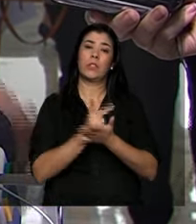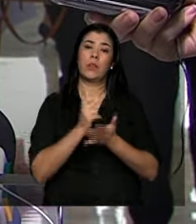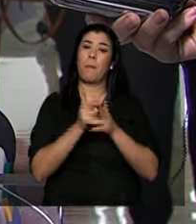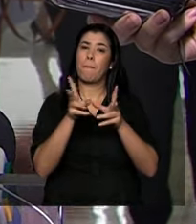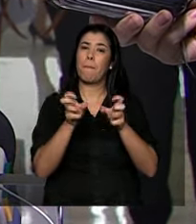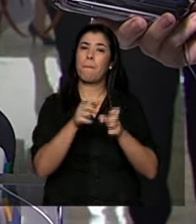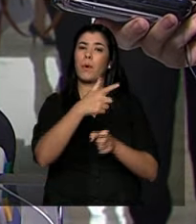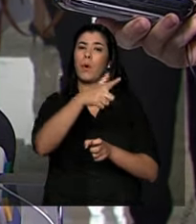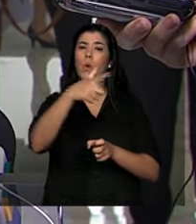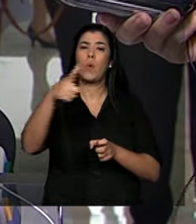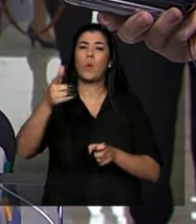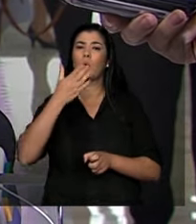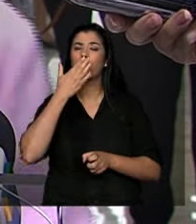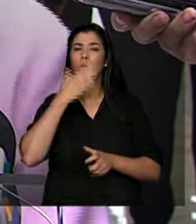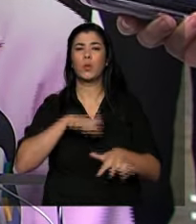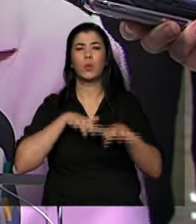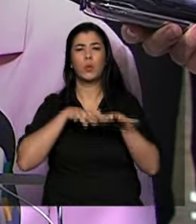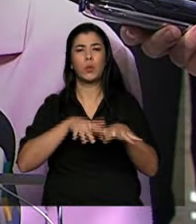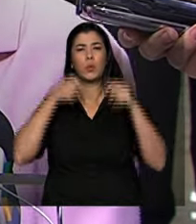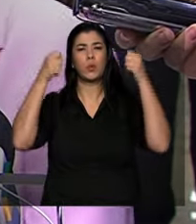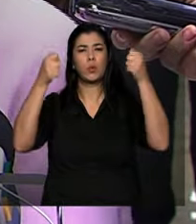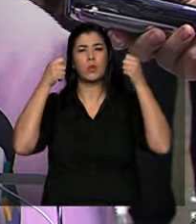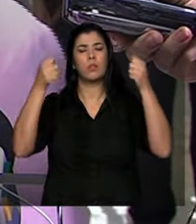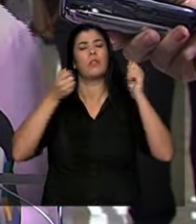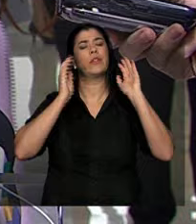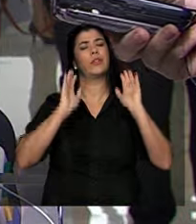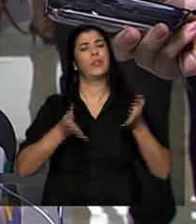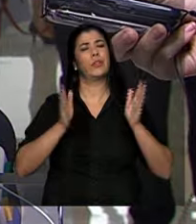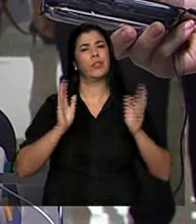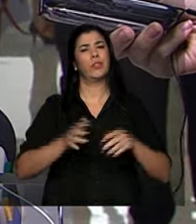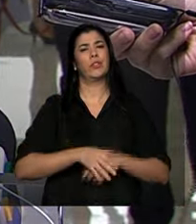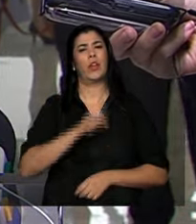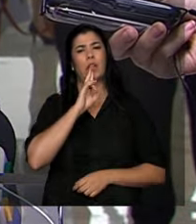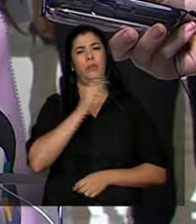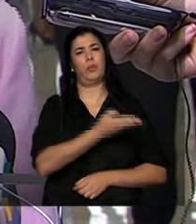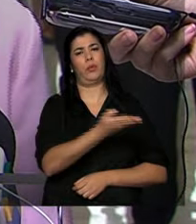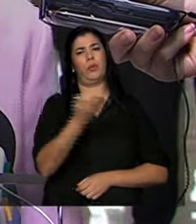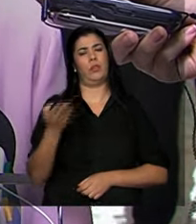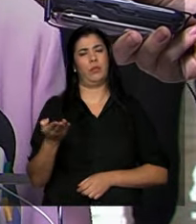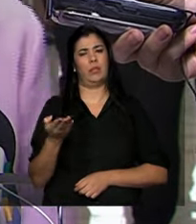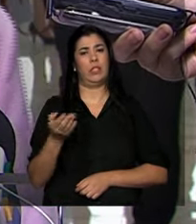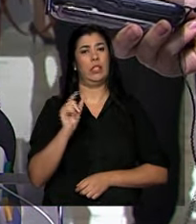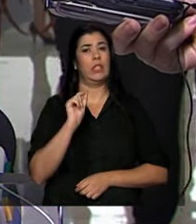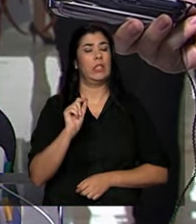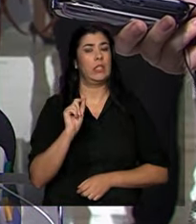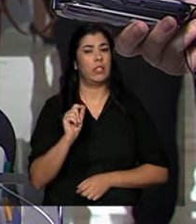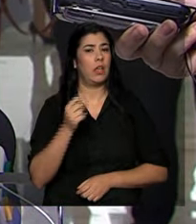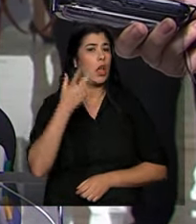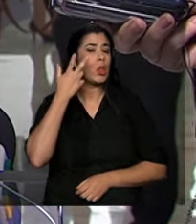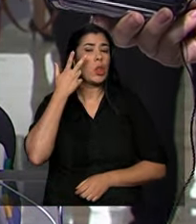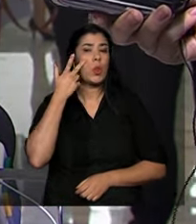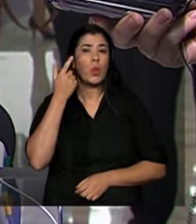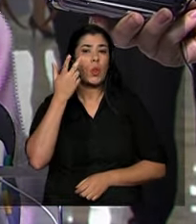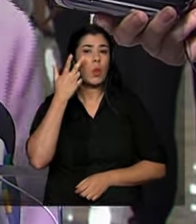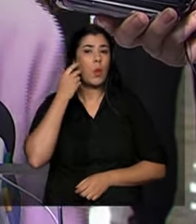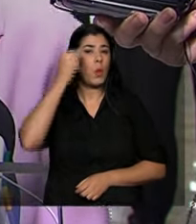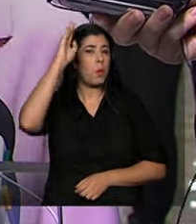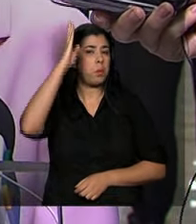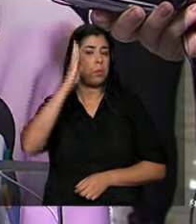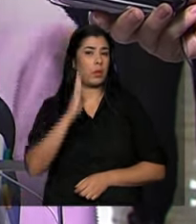vejo qualquer manifestação eu já disse várias vezes vocês que é normal no brasil